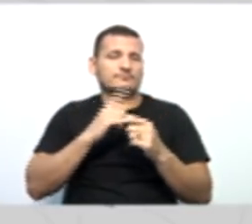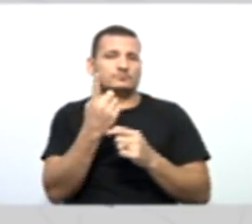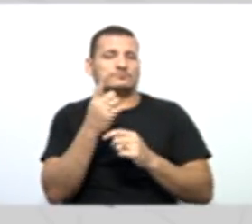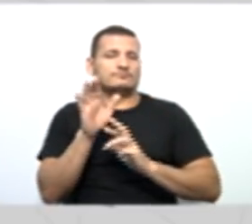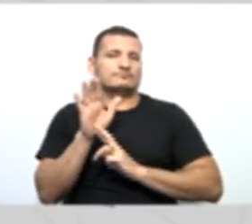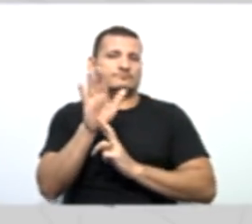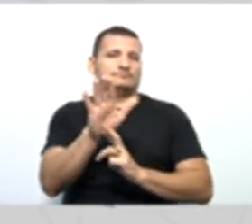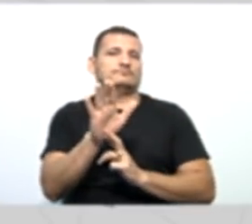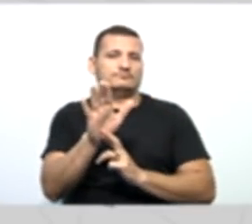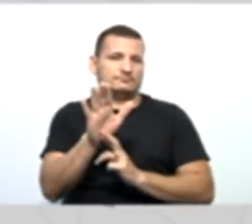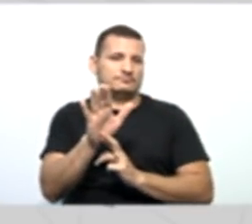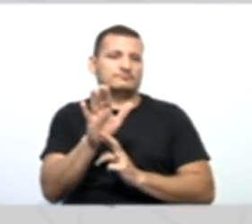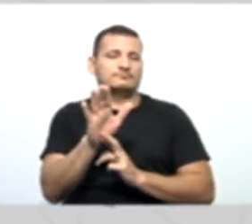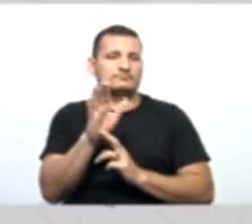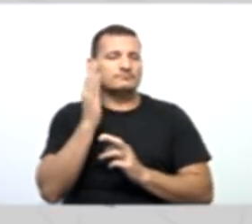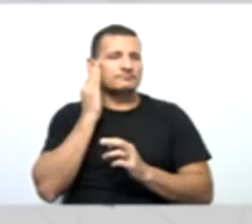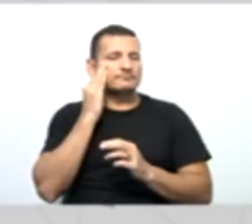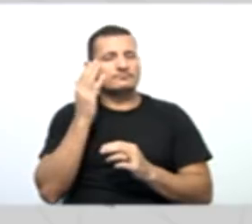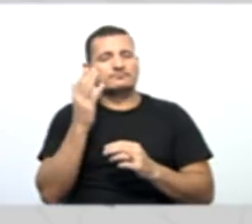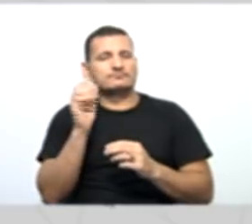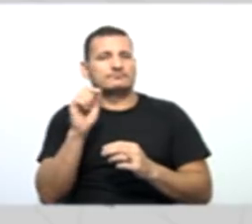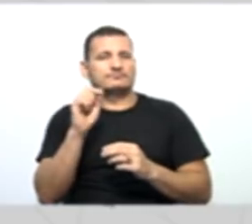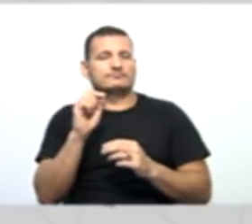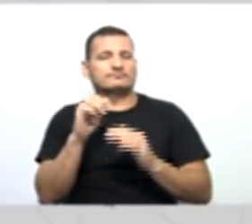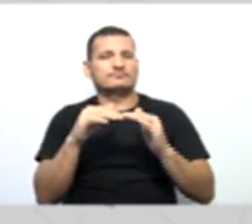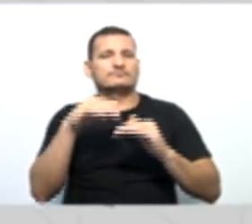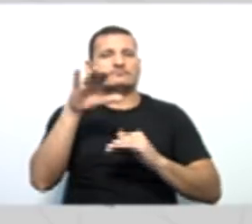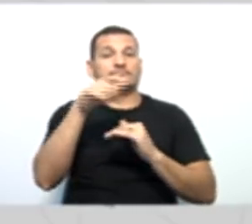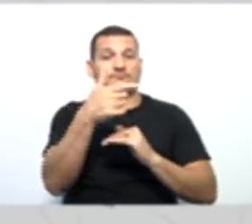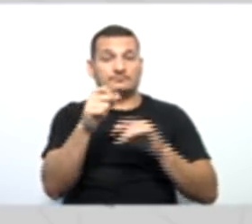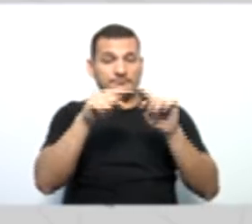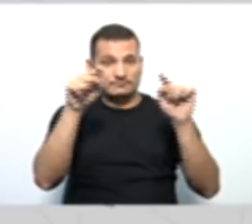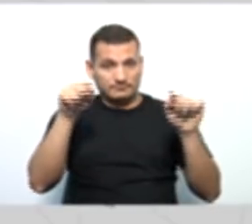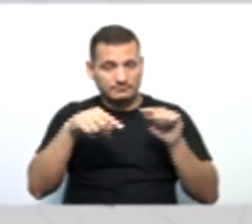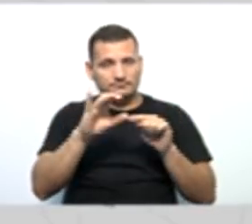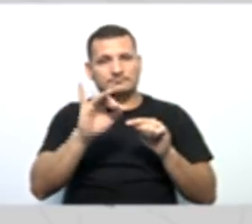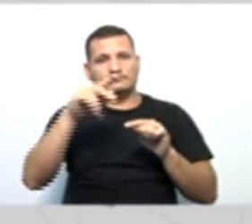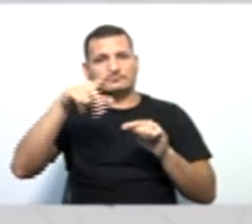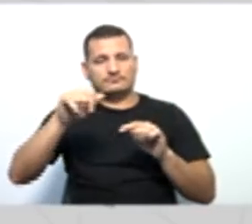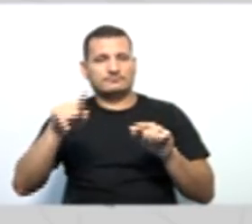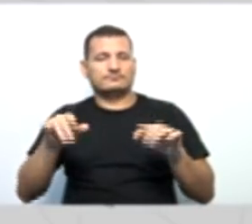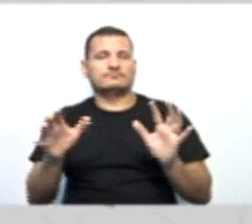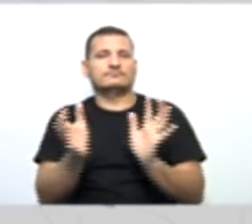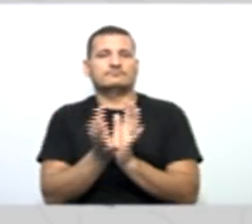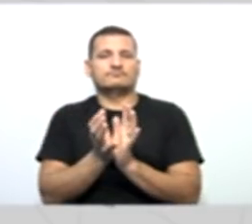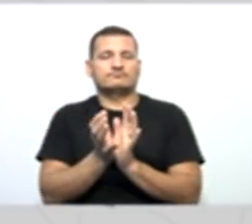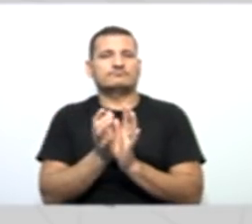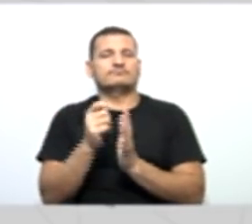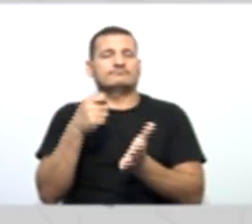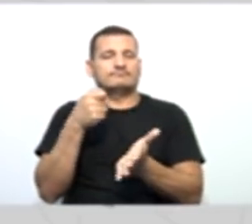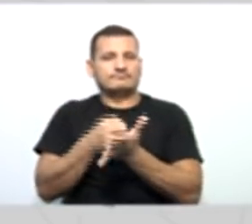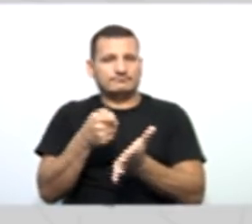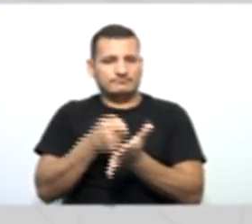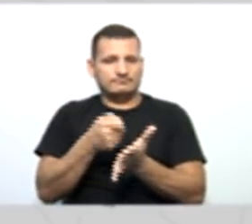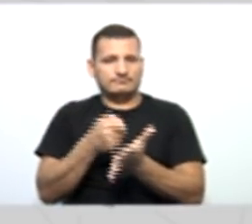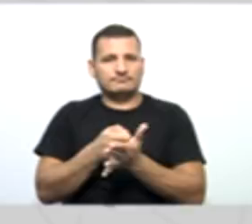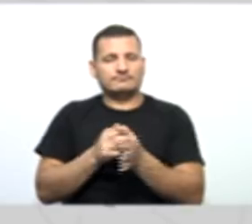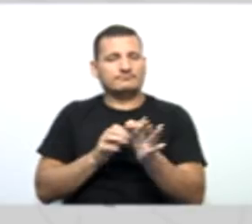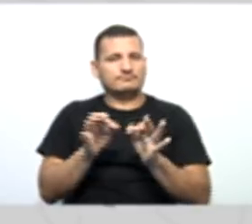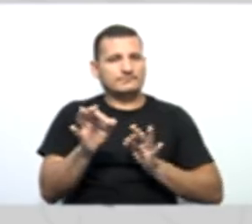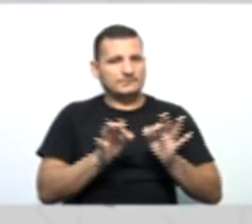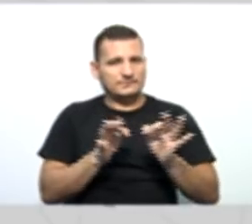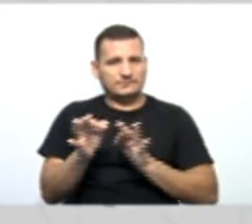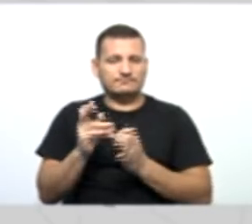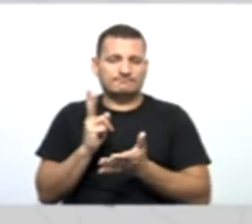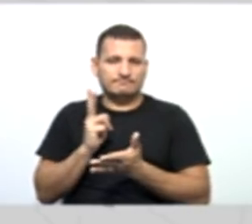a CIPA é para empresas que têm acima de 20 funcionários. Ela determina a obrigatoriedade de organizar e